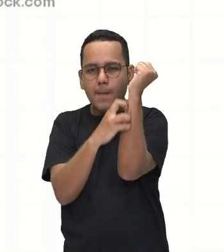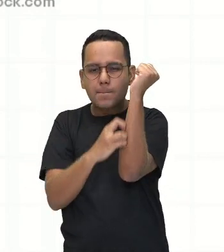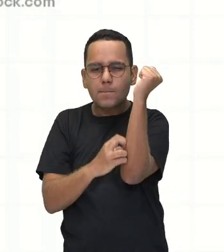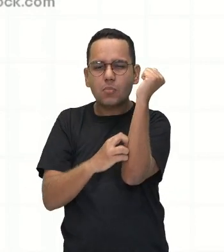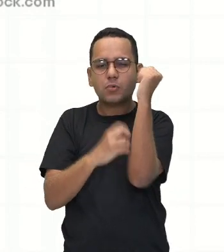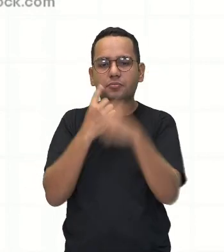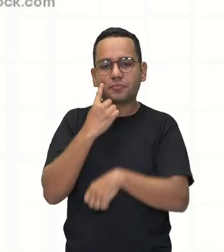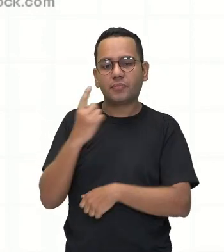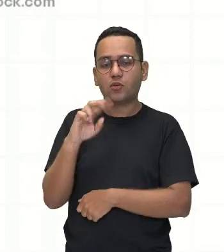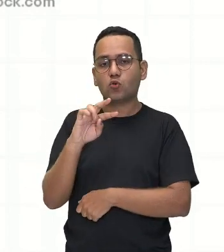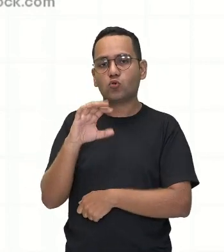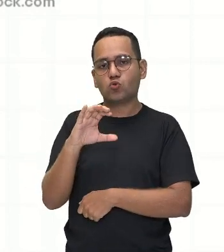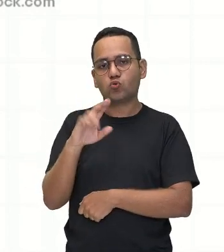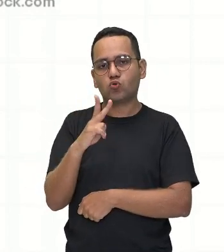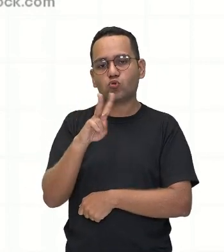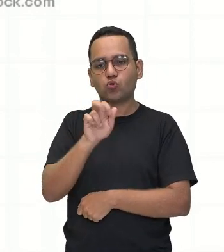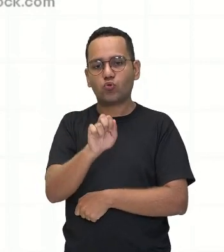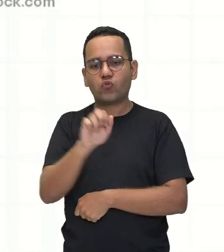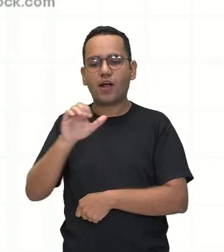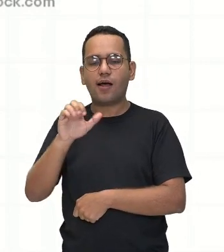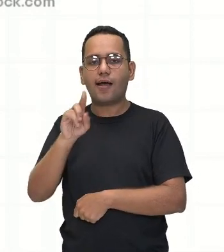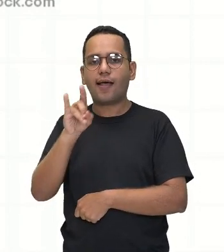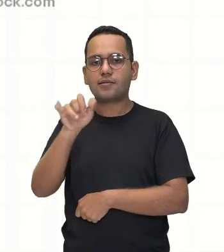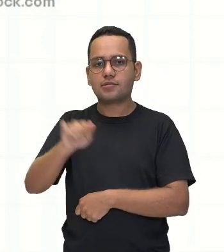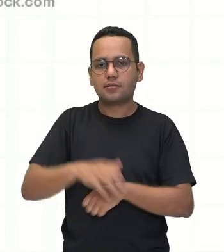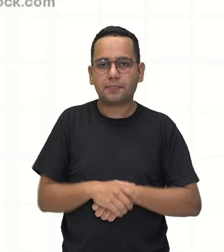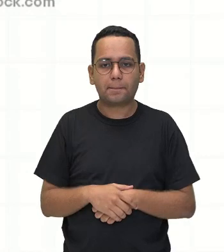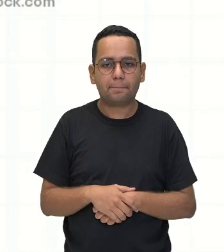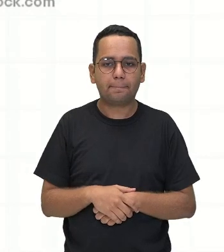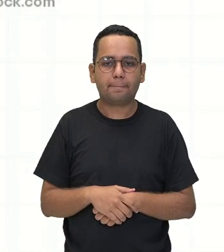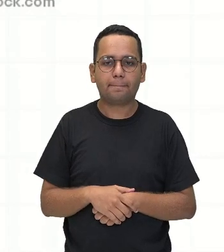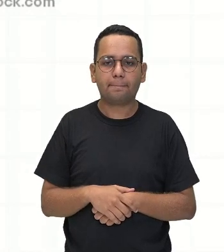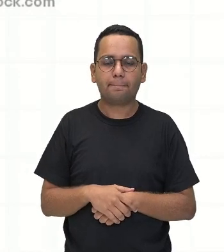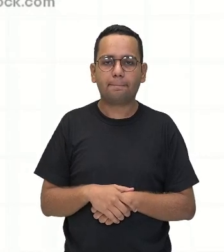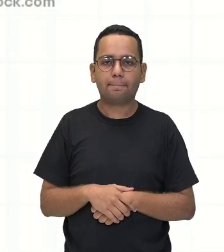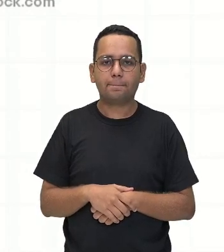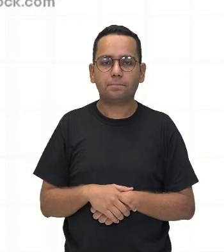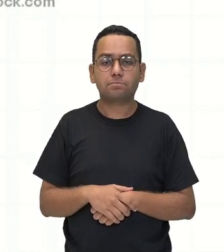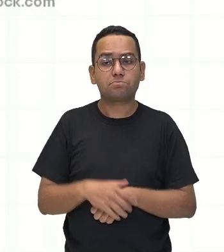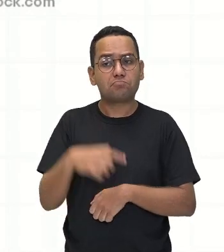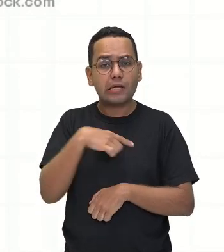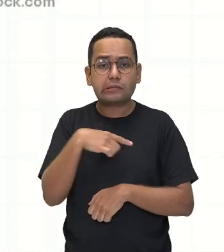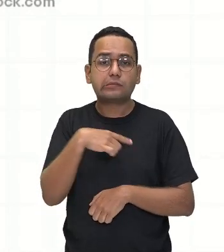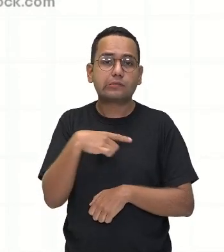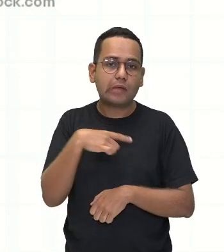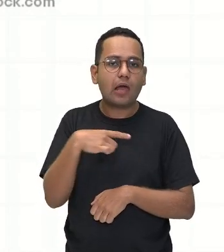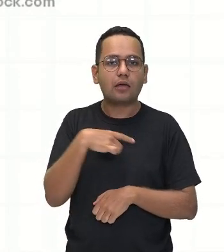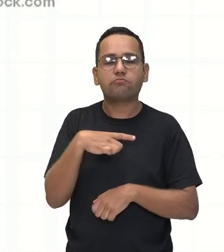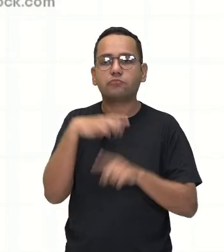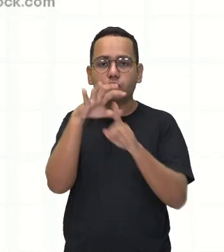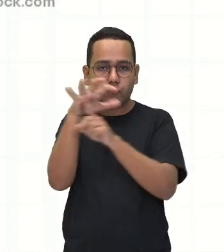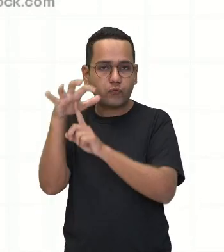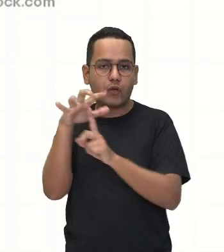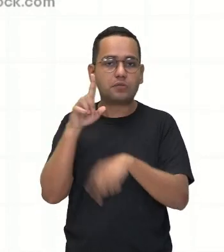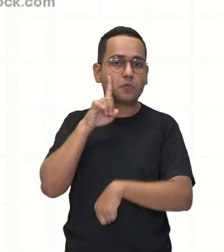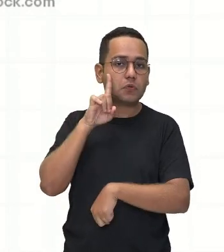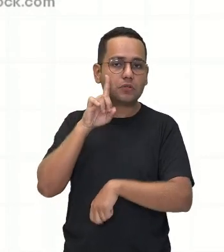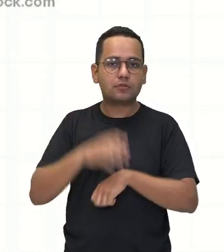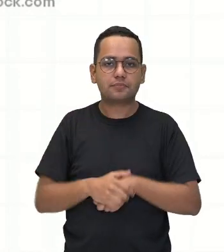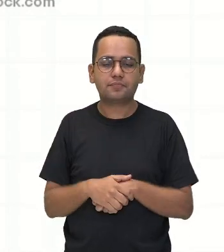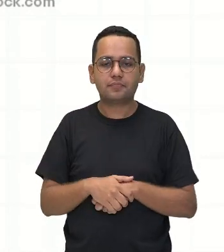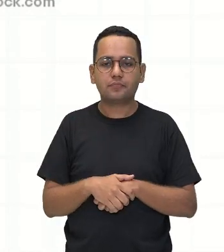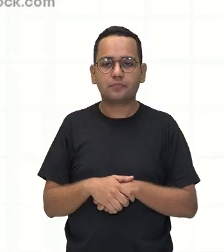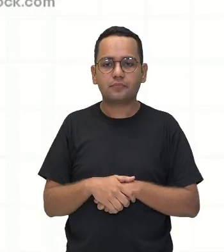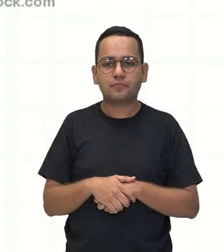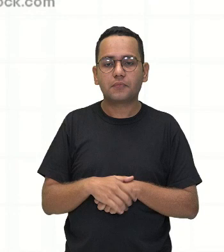chuva ácida, ela vai ter efeitos no dia a dia, tanto nas